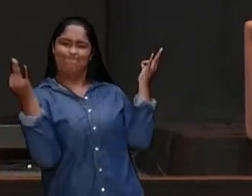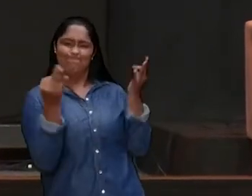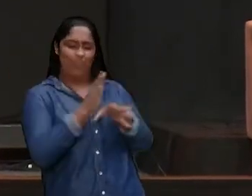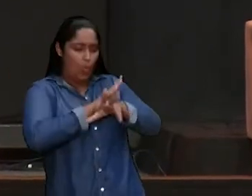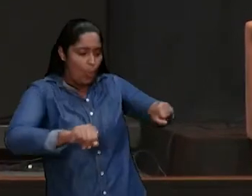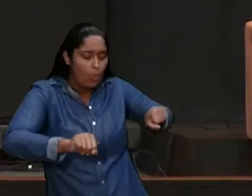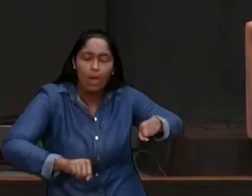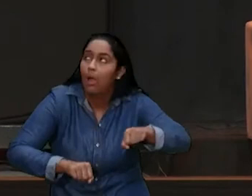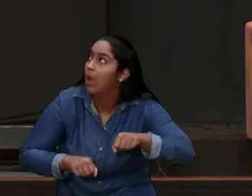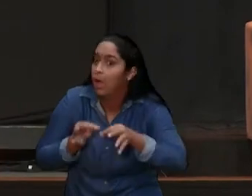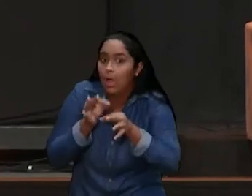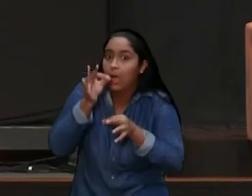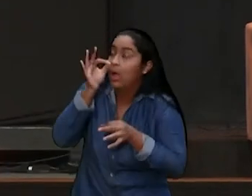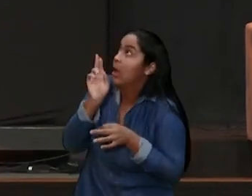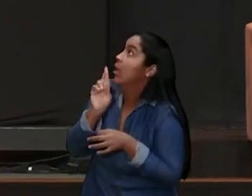É sério